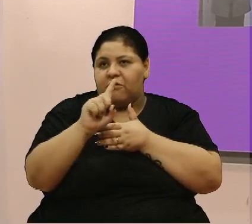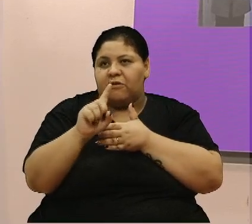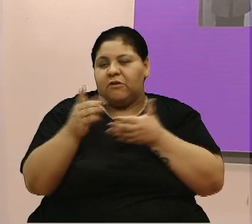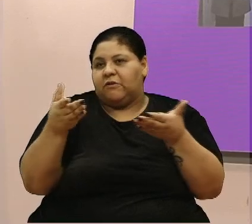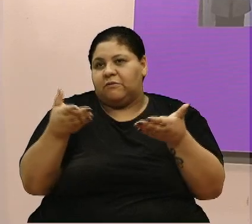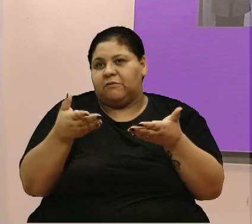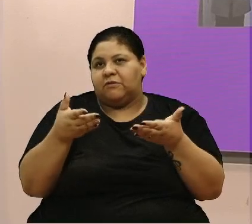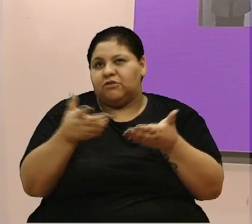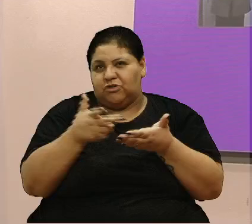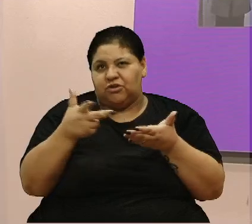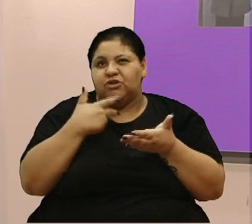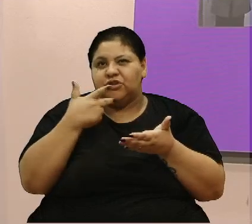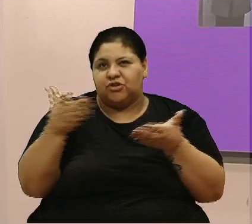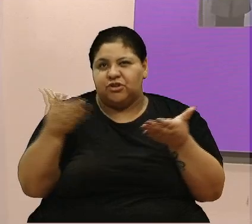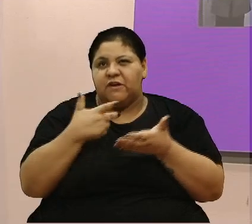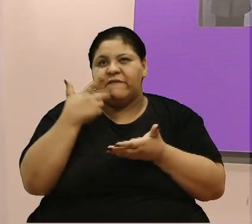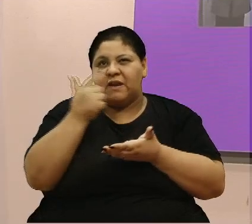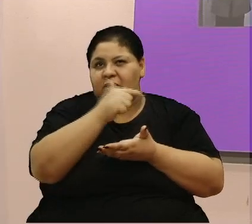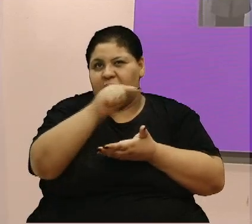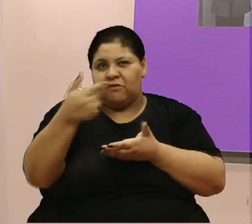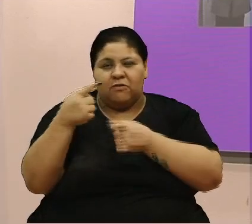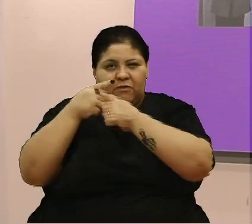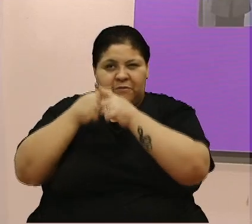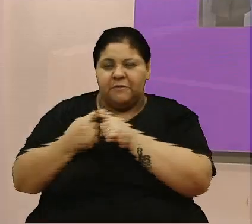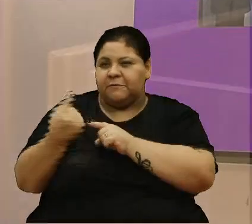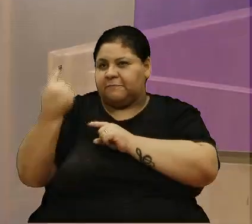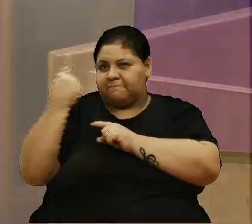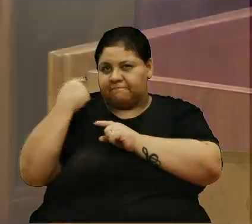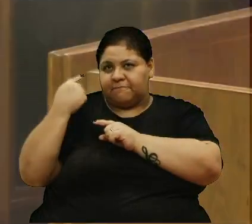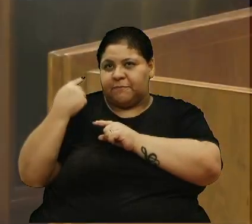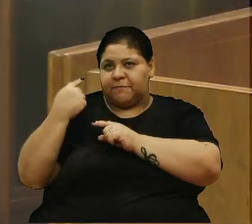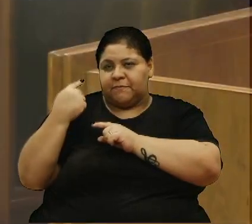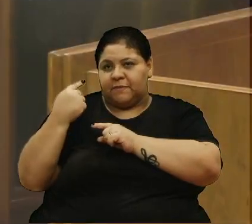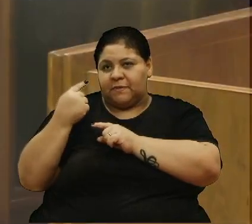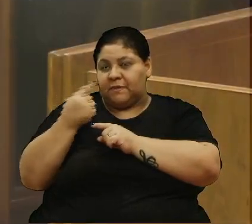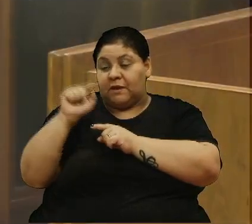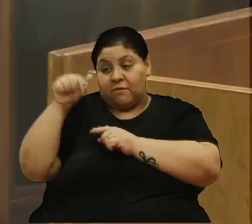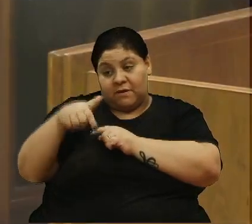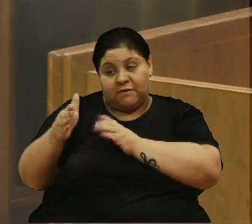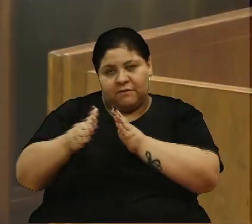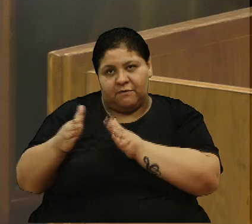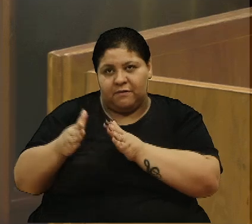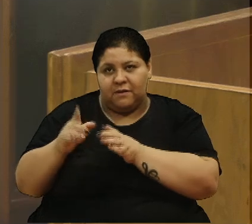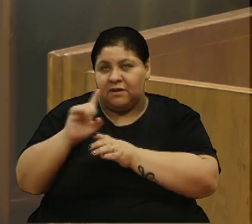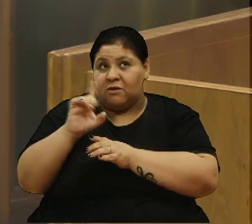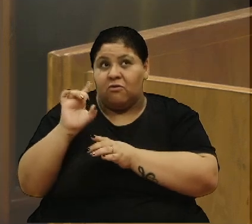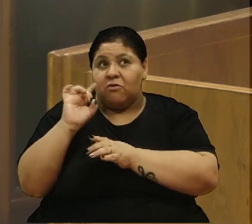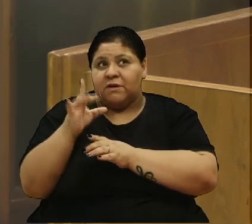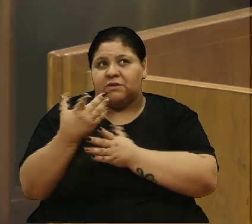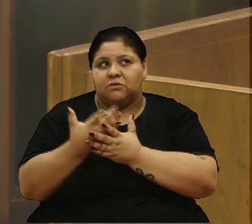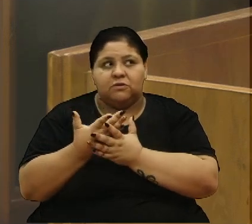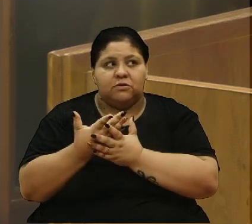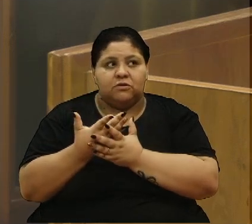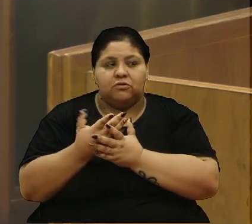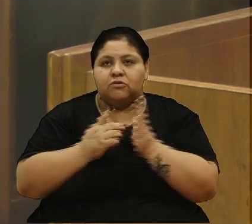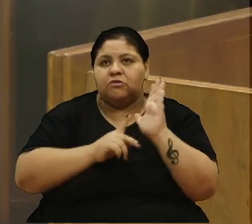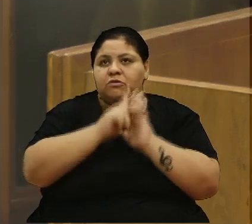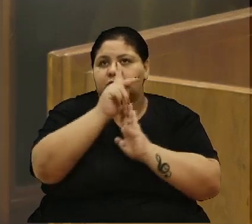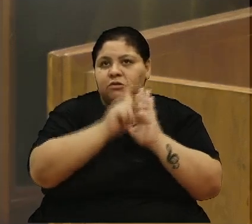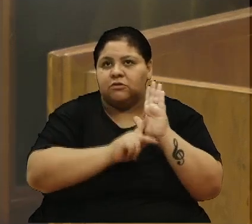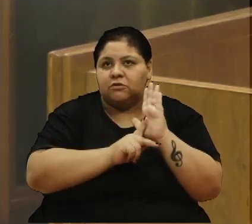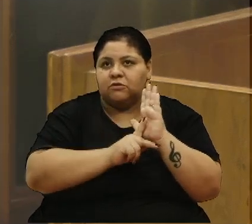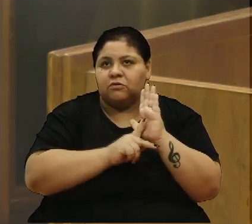trouxe isso aqui também na tribuna, em outros momentos, mas não nessa legislatura, é muito mais do que um projeto